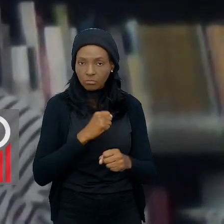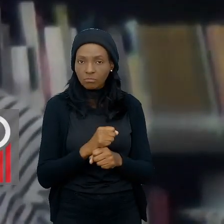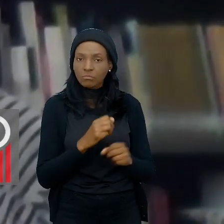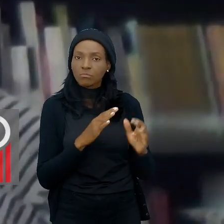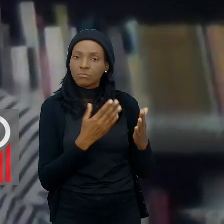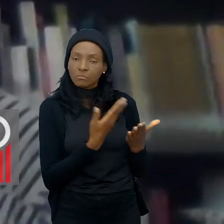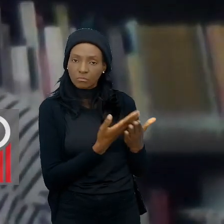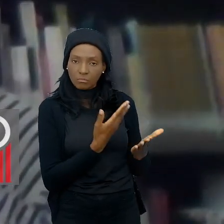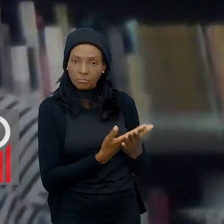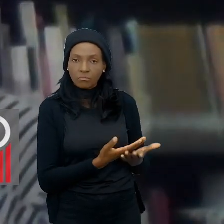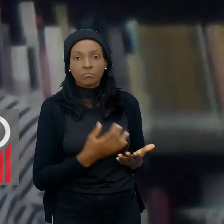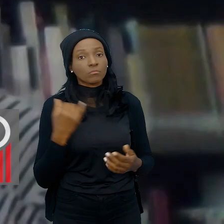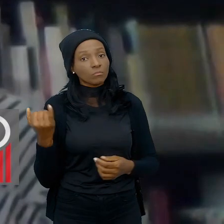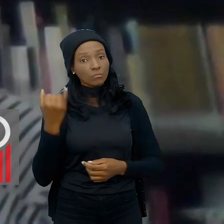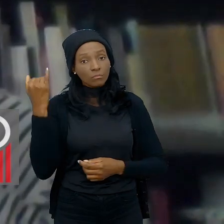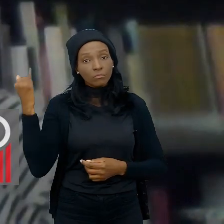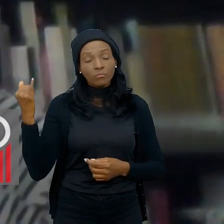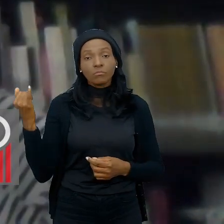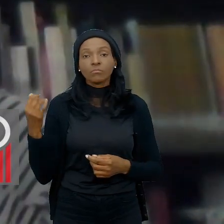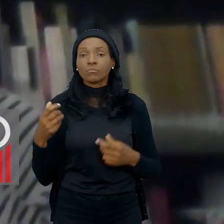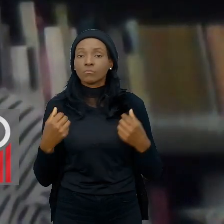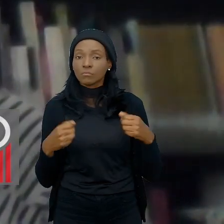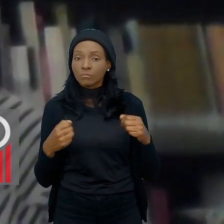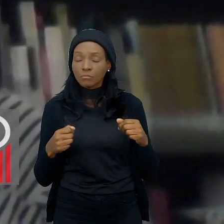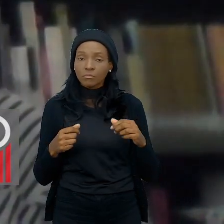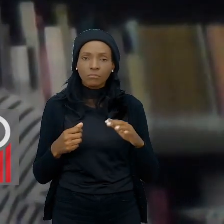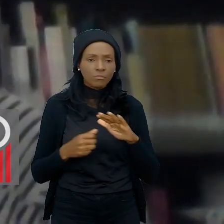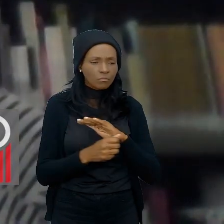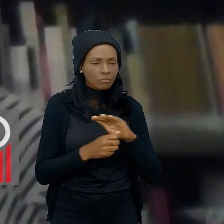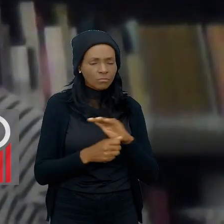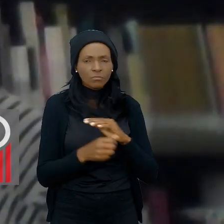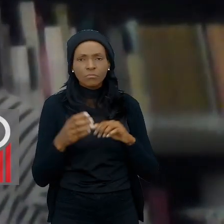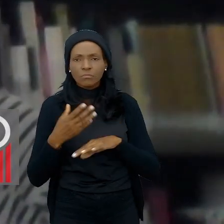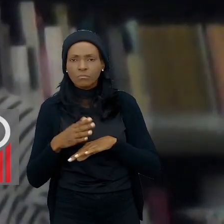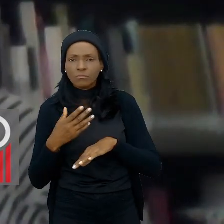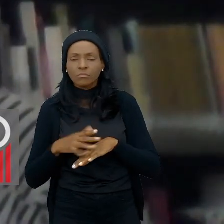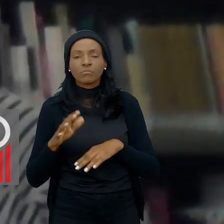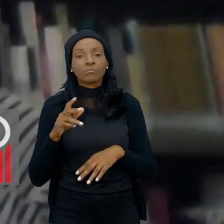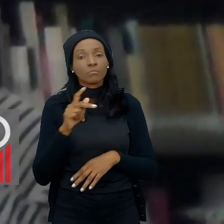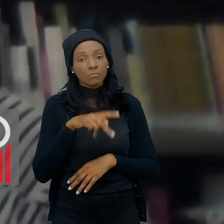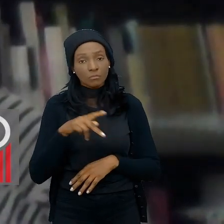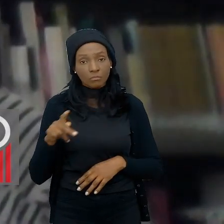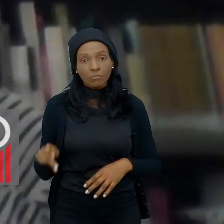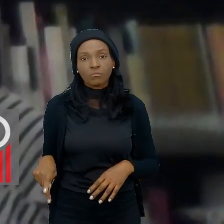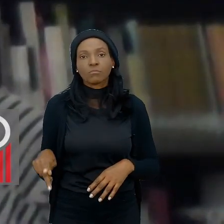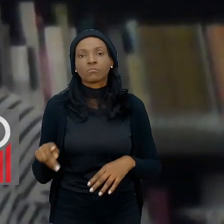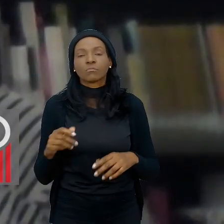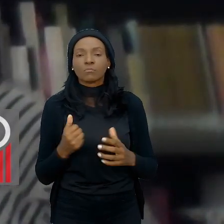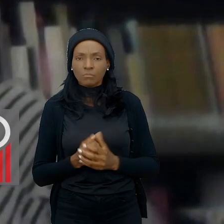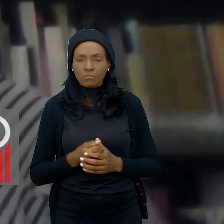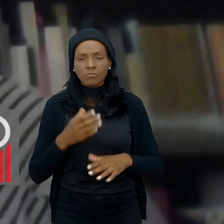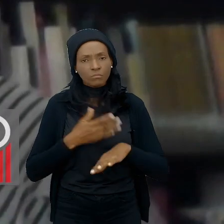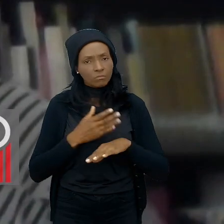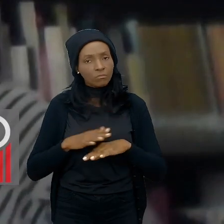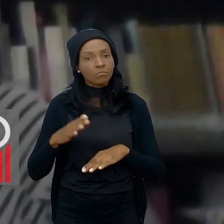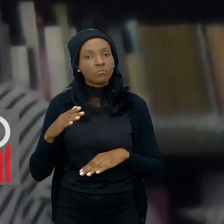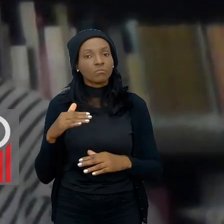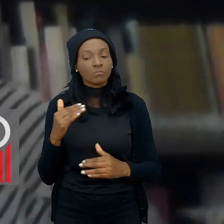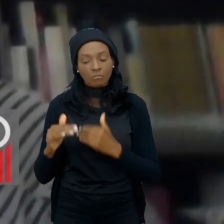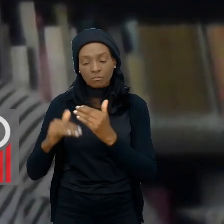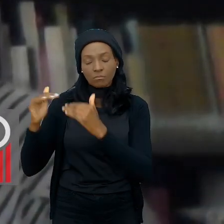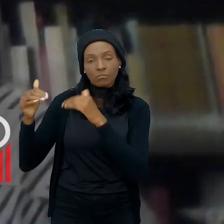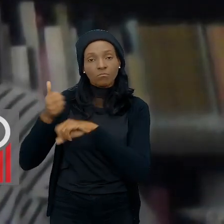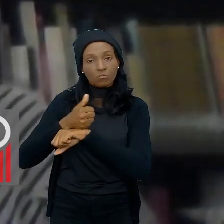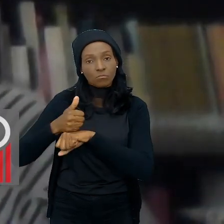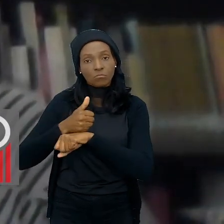importante, dessa forma, que haja um investimento na formação dos professores, tendo em vista o seu desenvolvimento profissional,